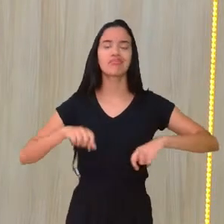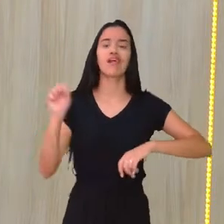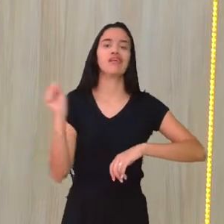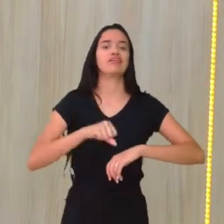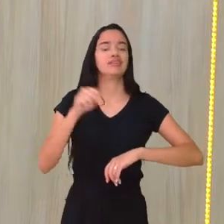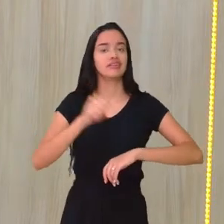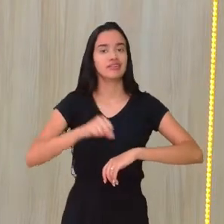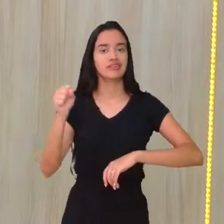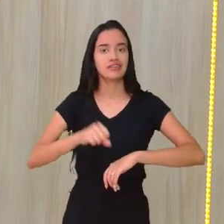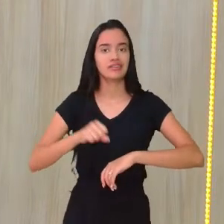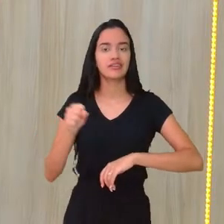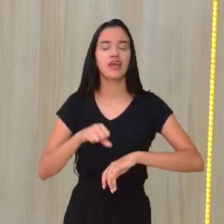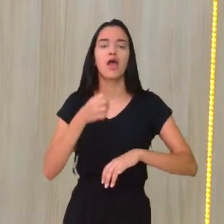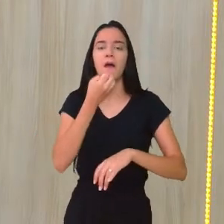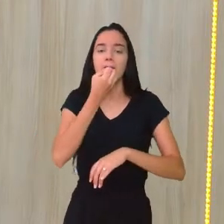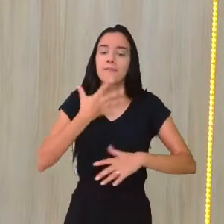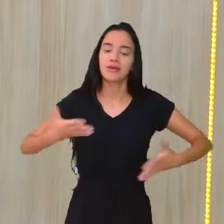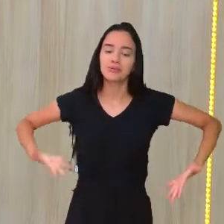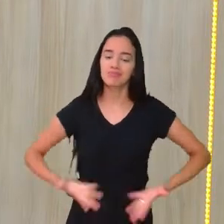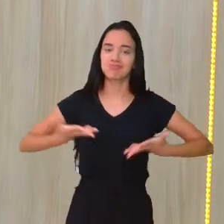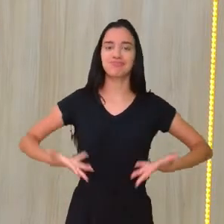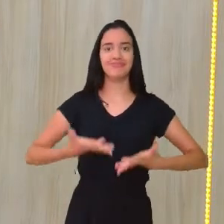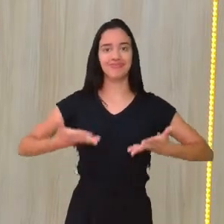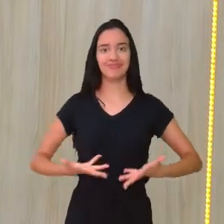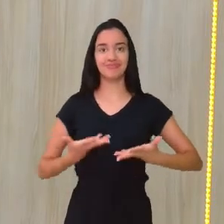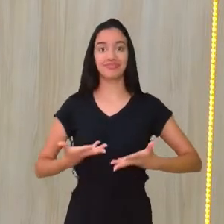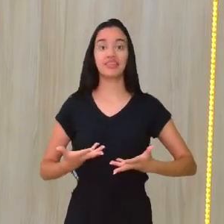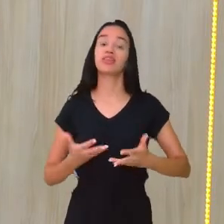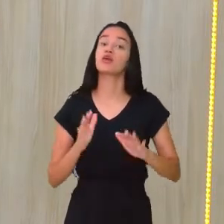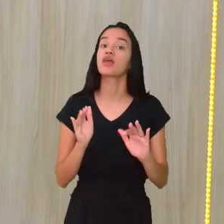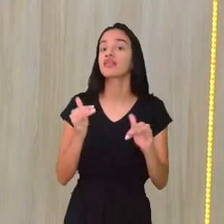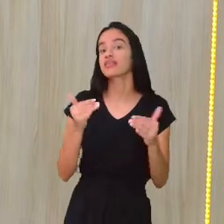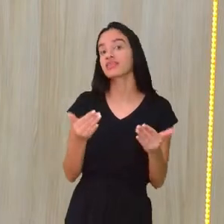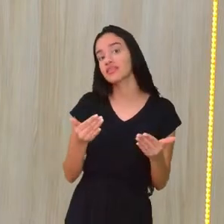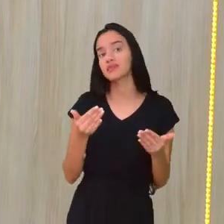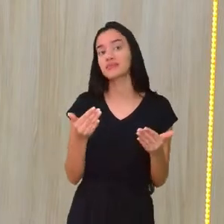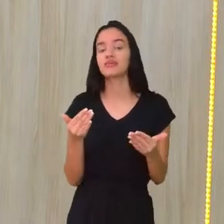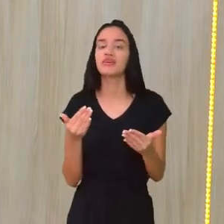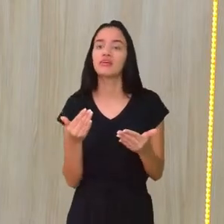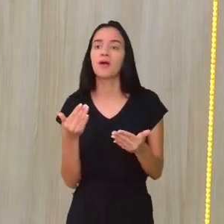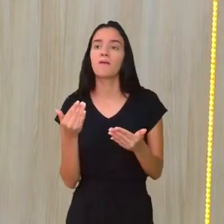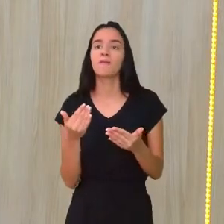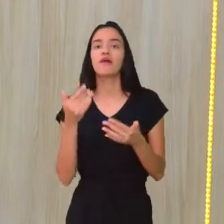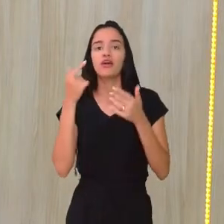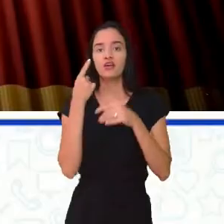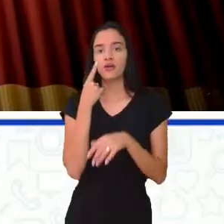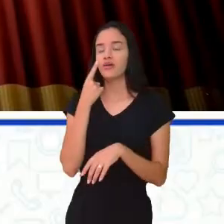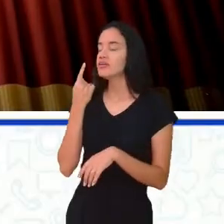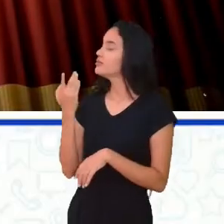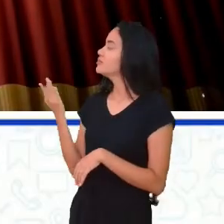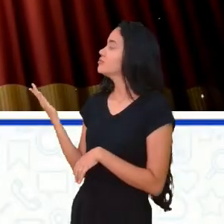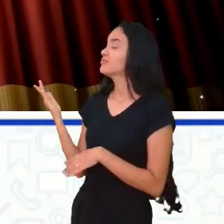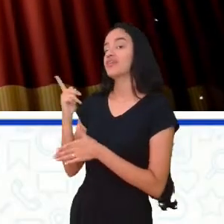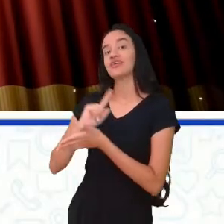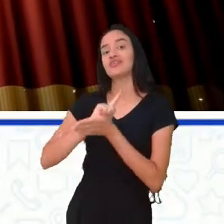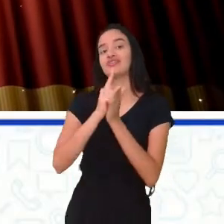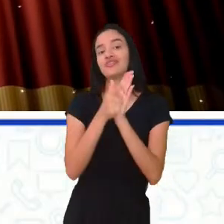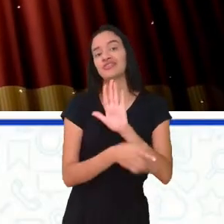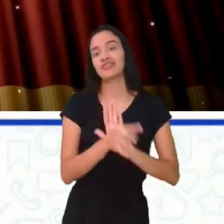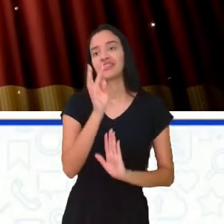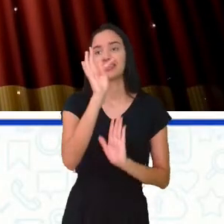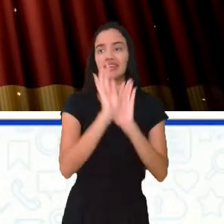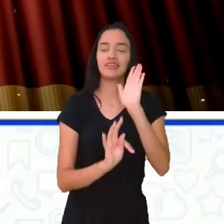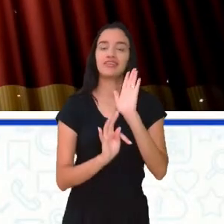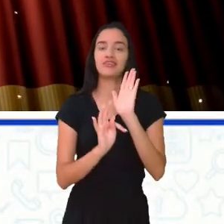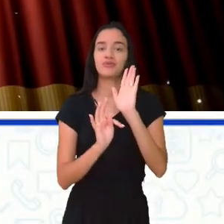estar assim, né, bem motivado para isso. Então, pessoal, no palco da vida, não é, gênero textual, não